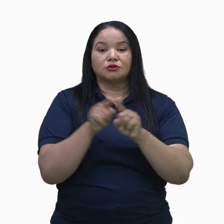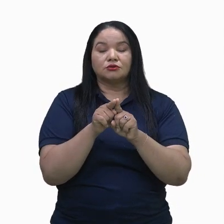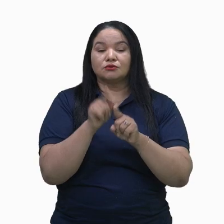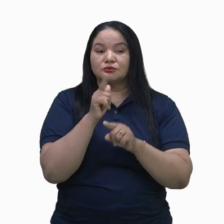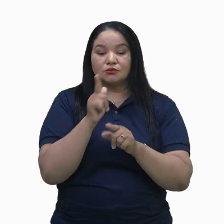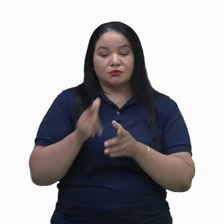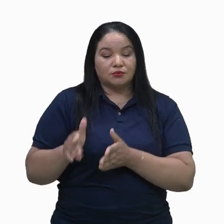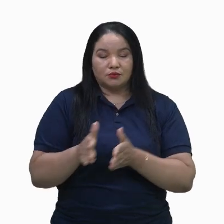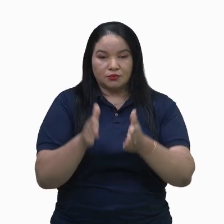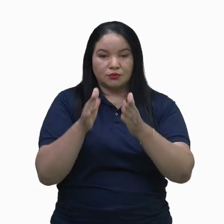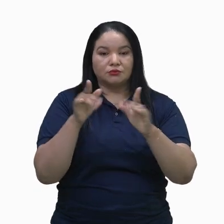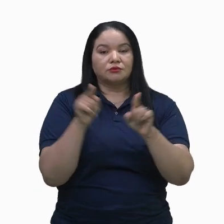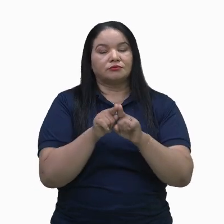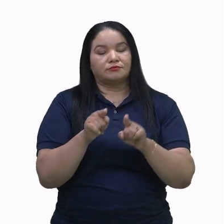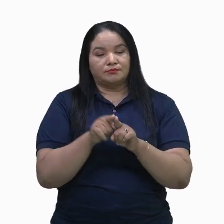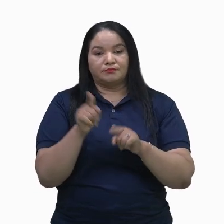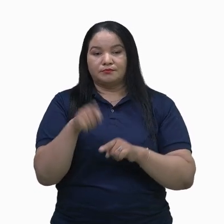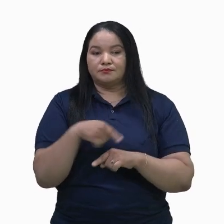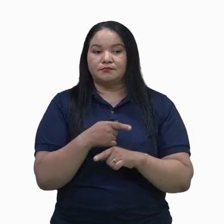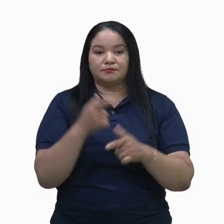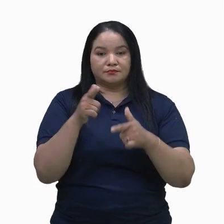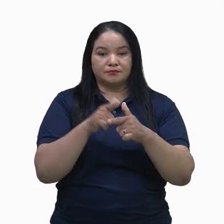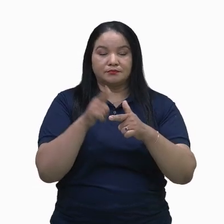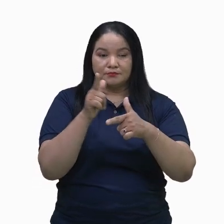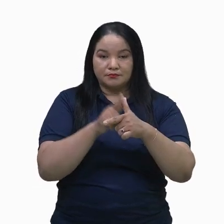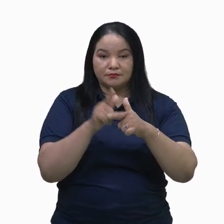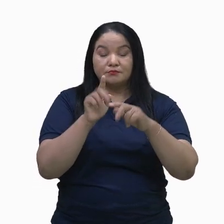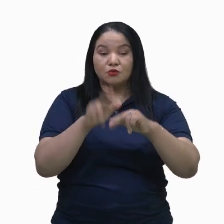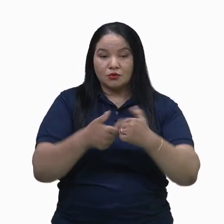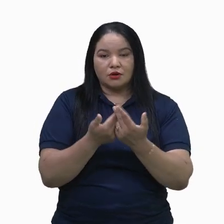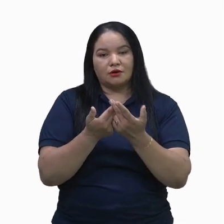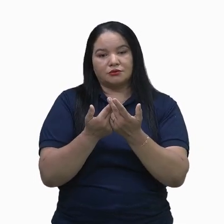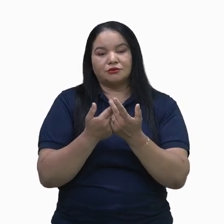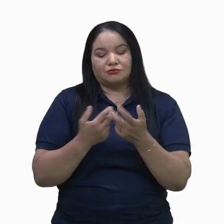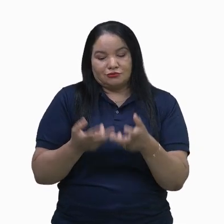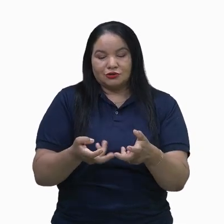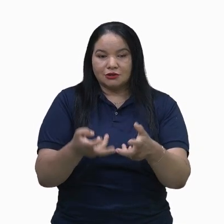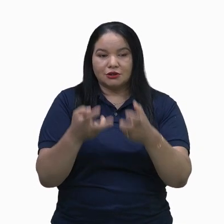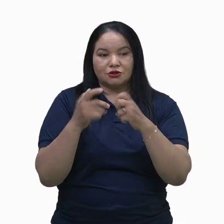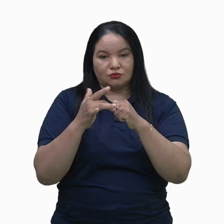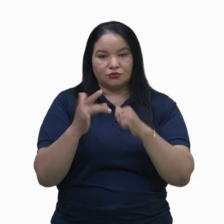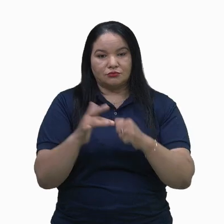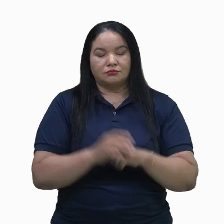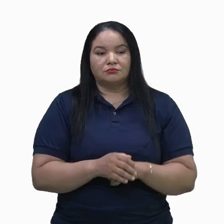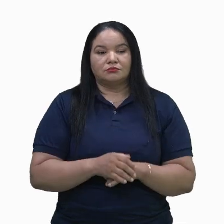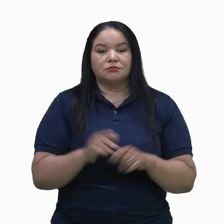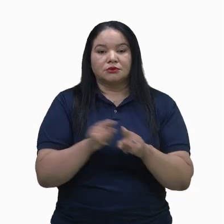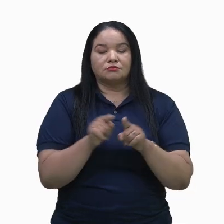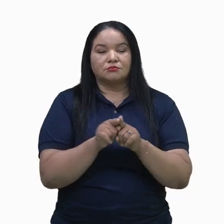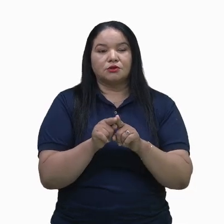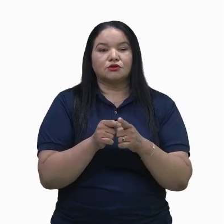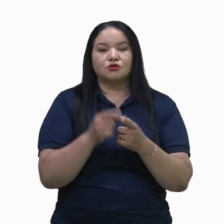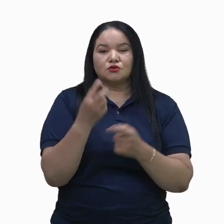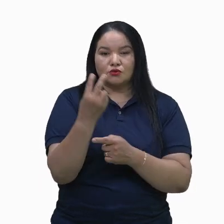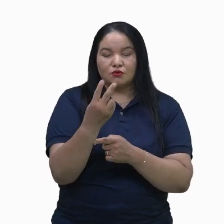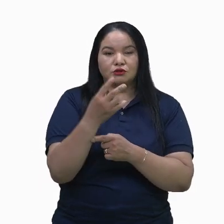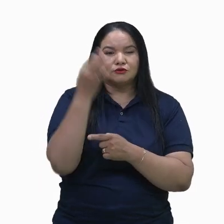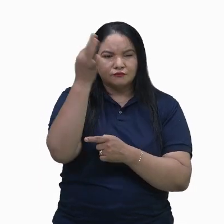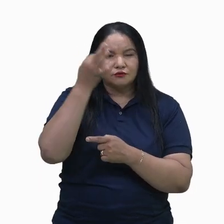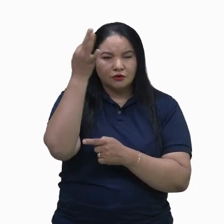principalmente aí com diversas críticas, né, professor? Exatamente. O Adorno e o Horkheimer, né, são dois pensadores, né,